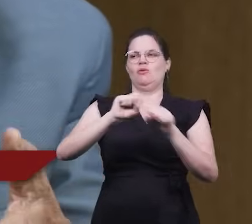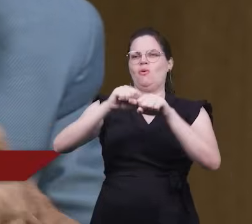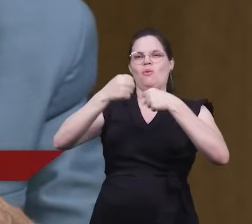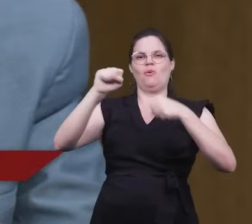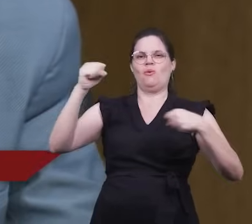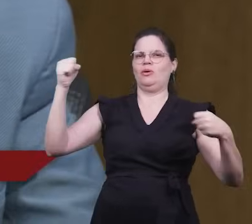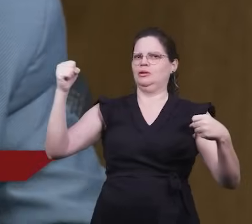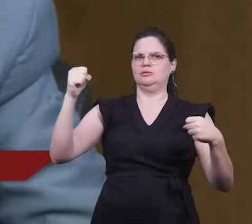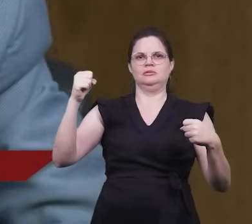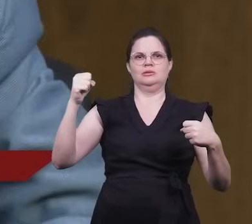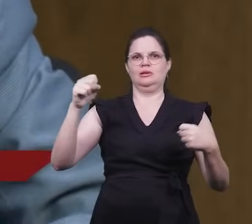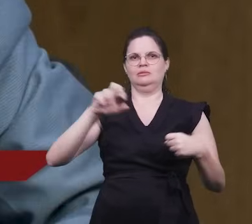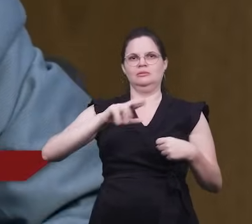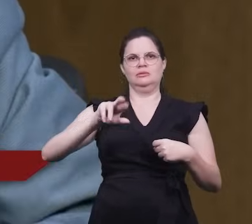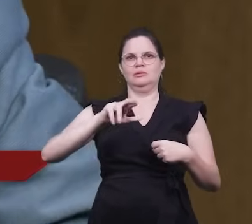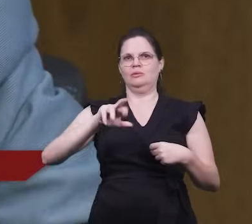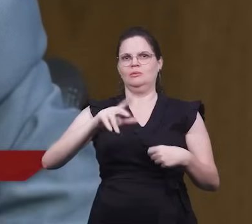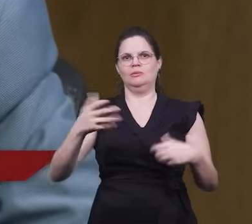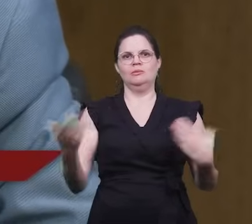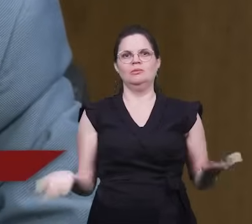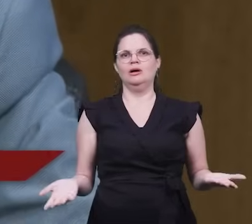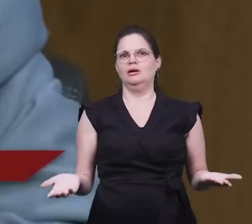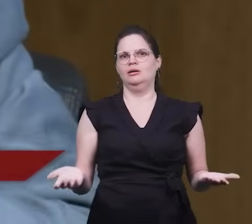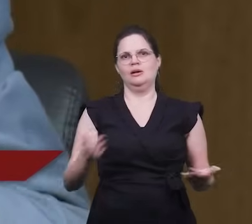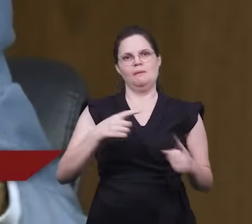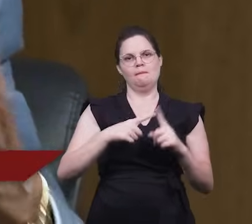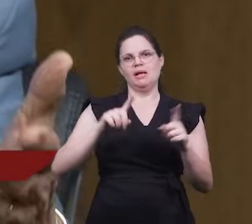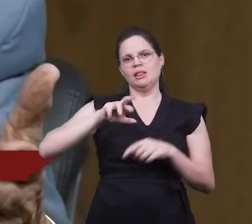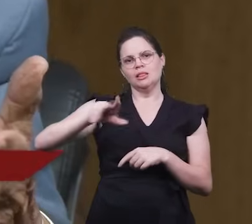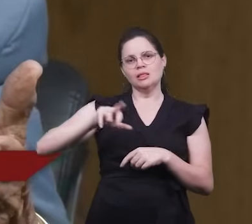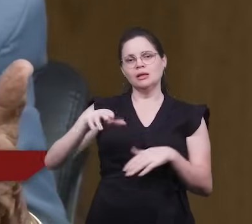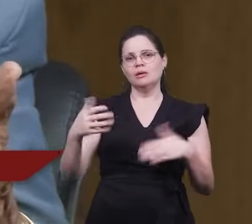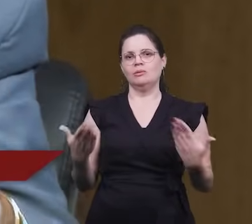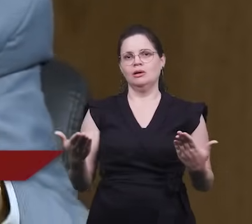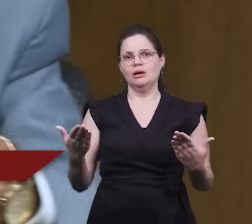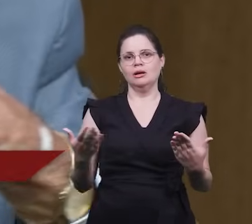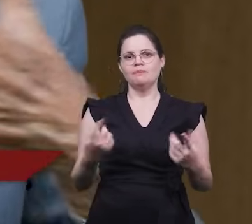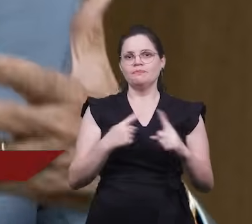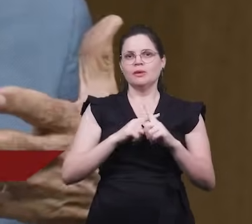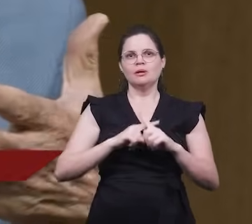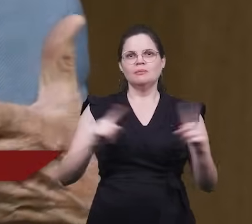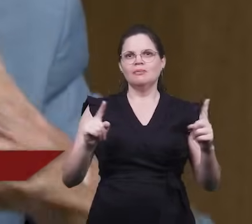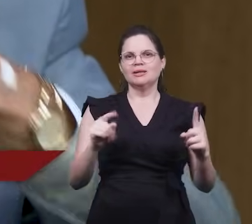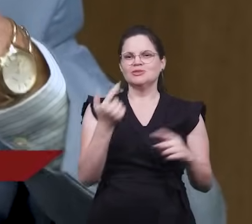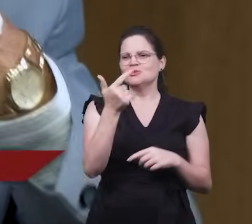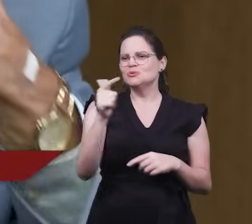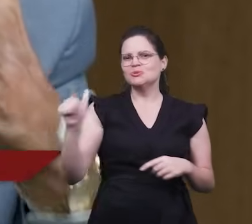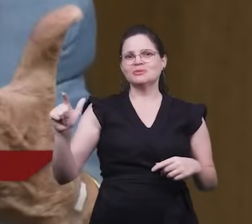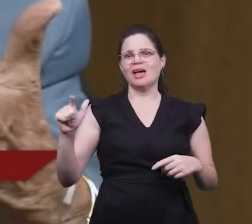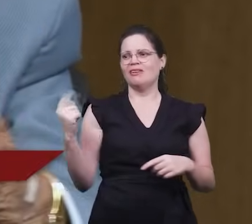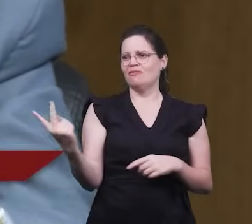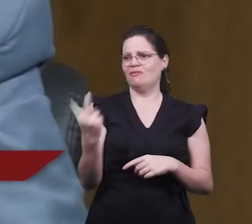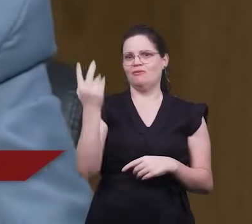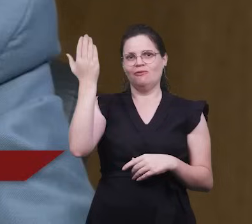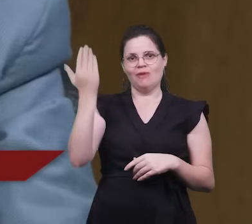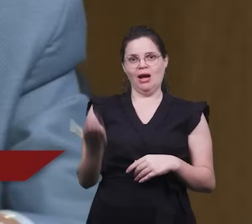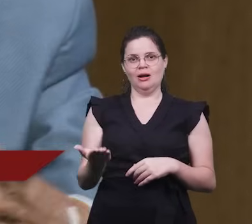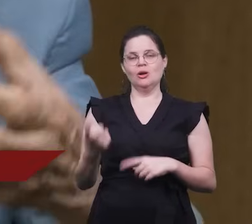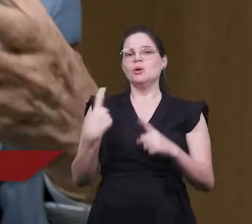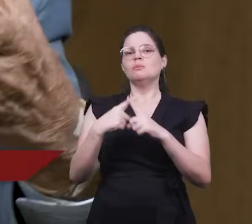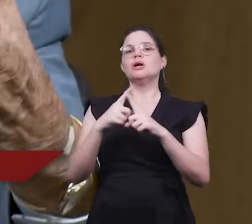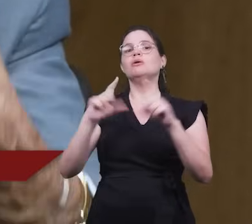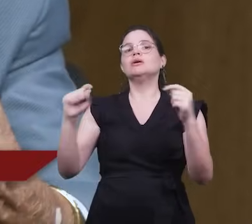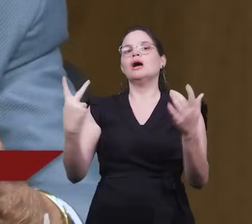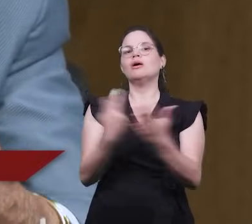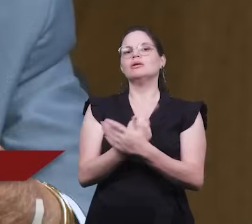é, por certo. Como religião. Como religião. É o crescimento como religião, quer dizer, sem nenhum valor, porque